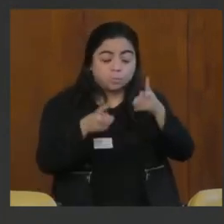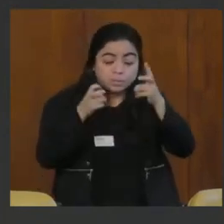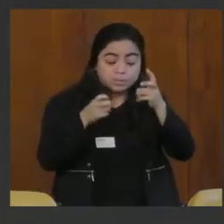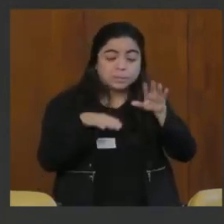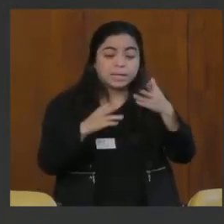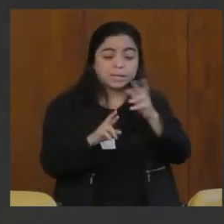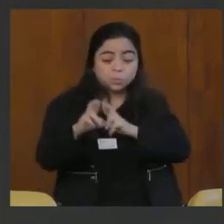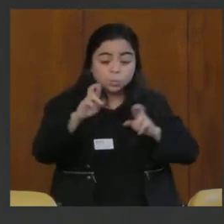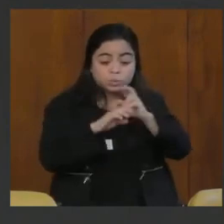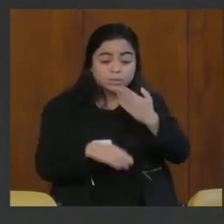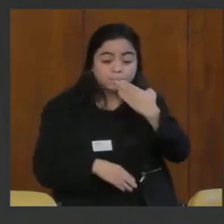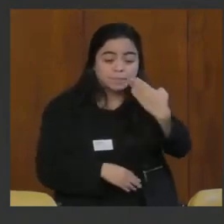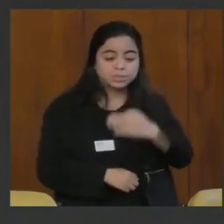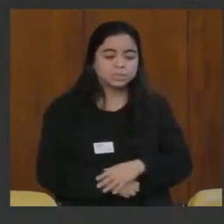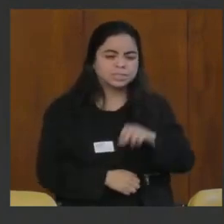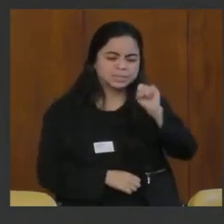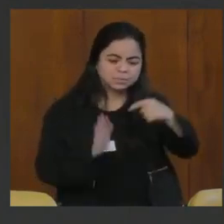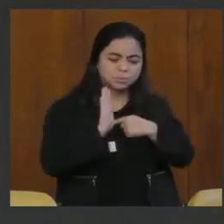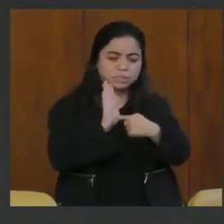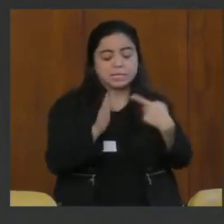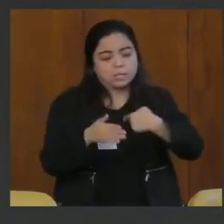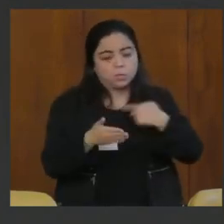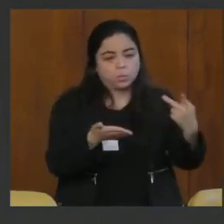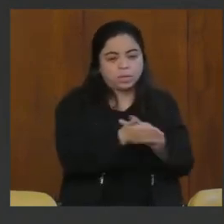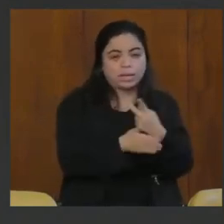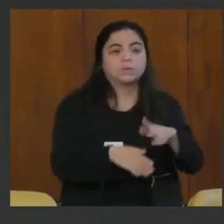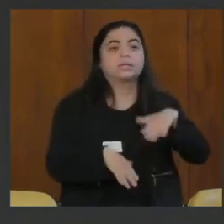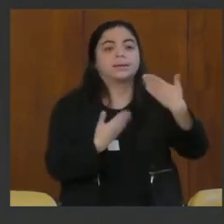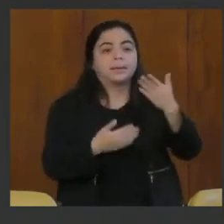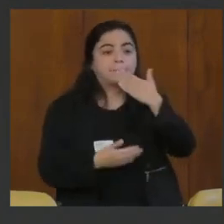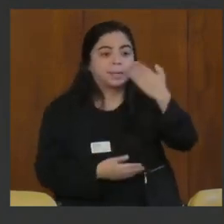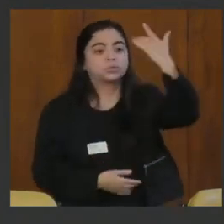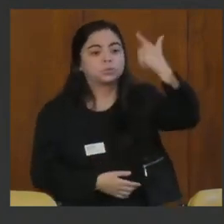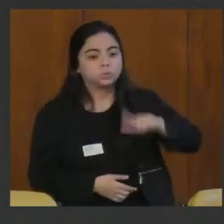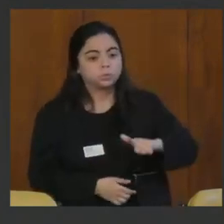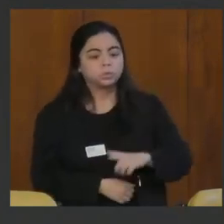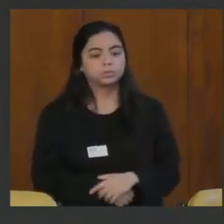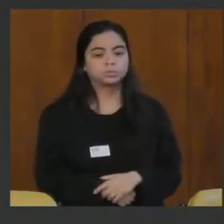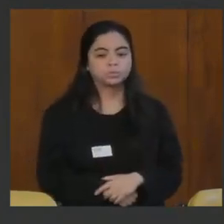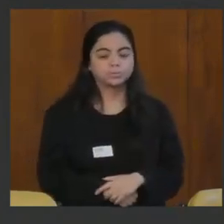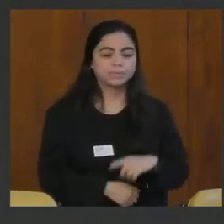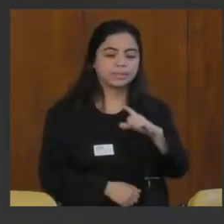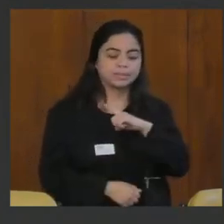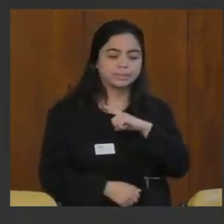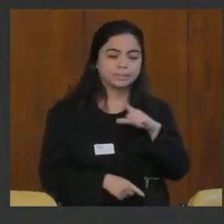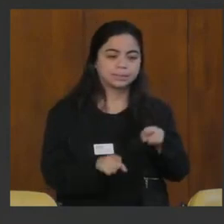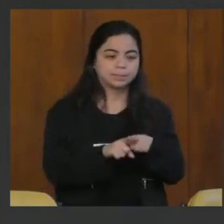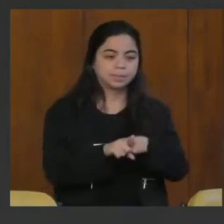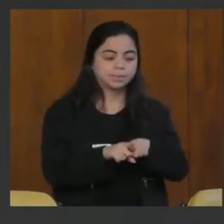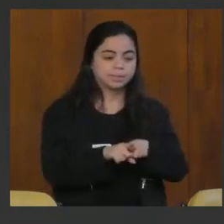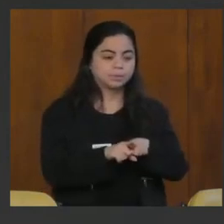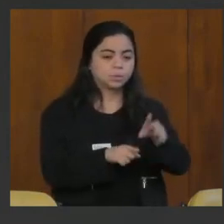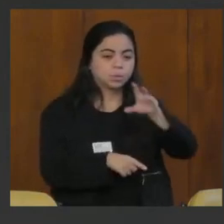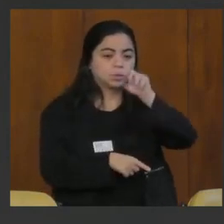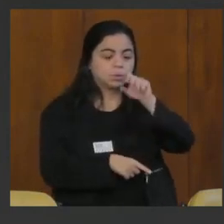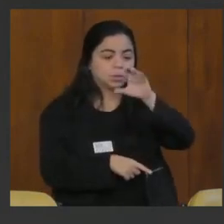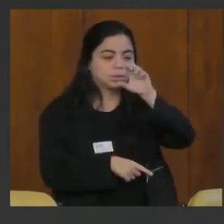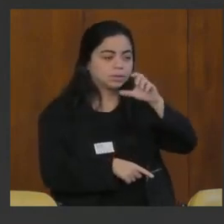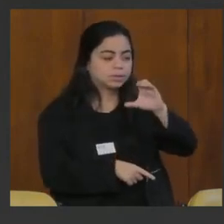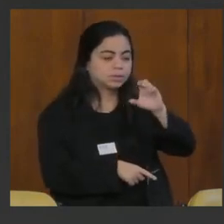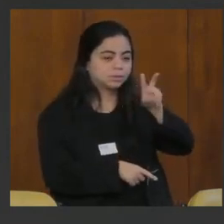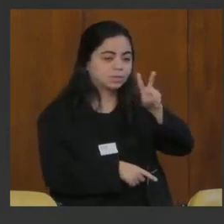exames me mostrarem outras coisas, eu estou errada, eu vou lá e examino de novo. Certo? Aqui nós temos um sopro de CIV, que é o